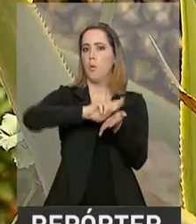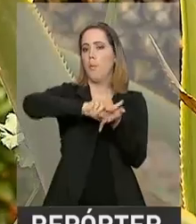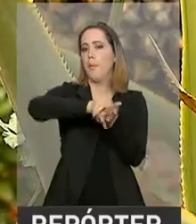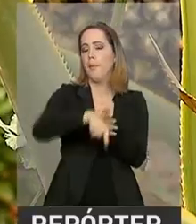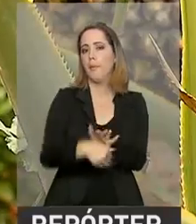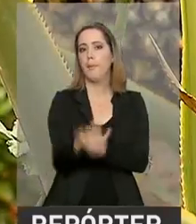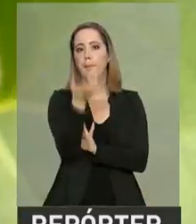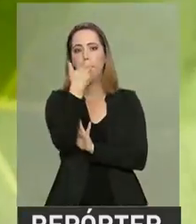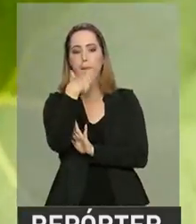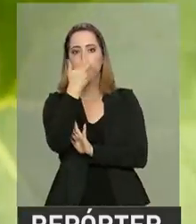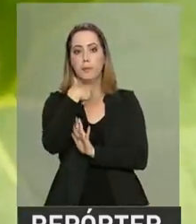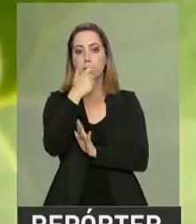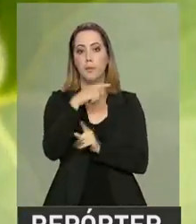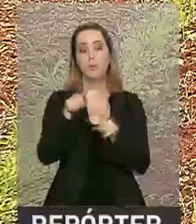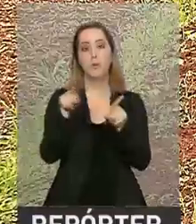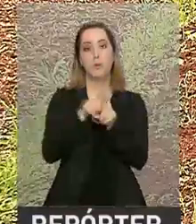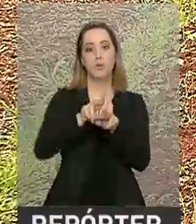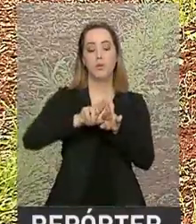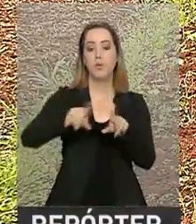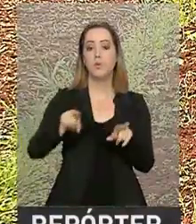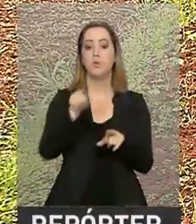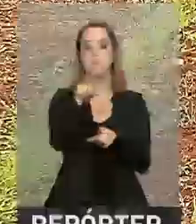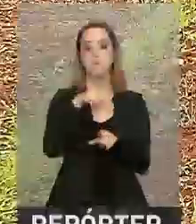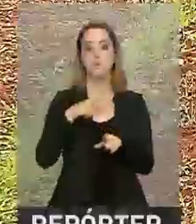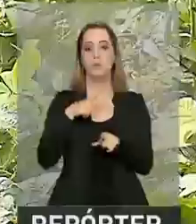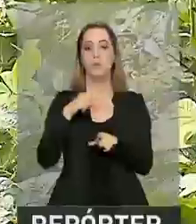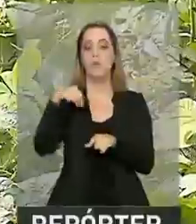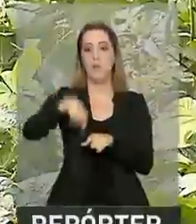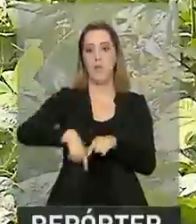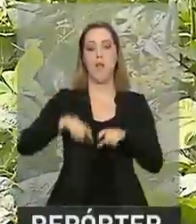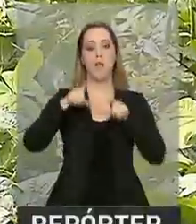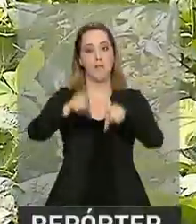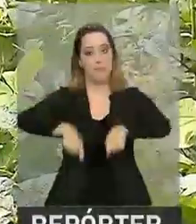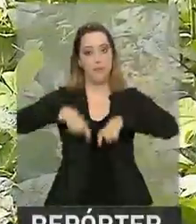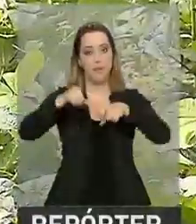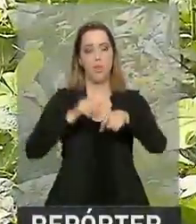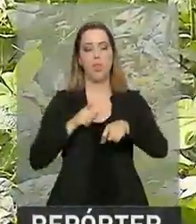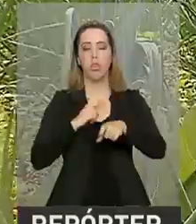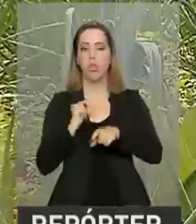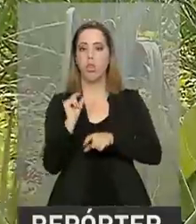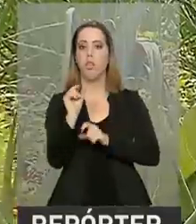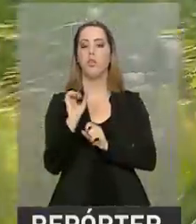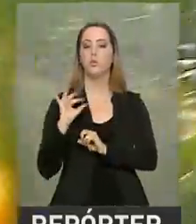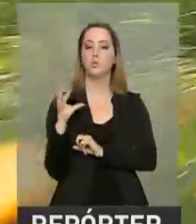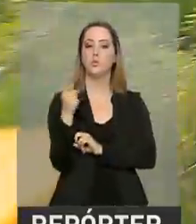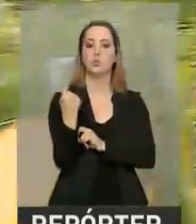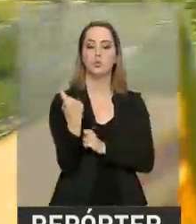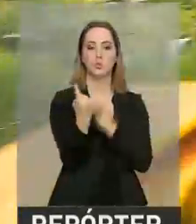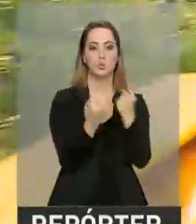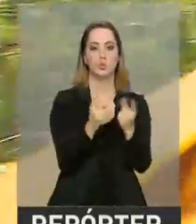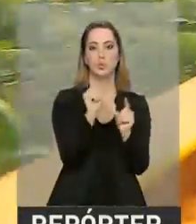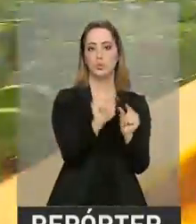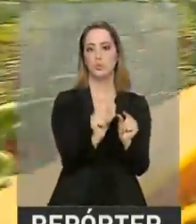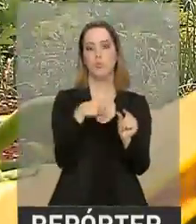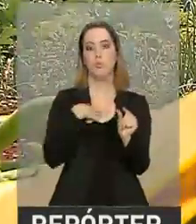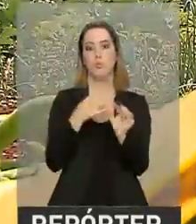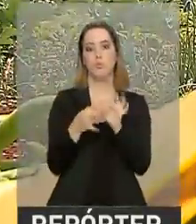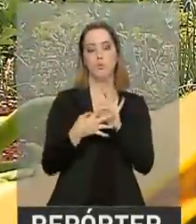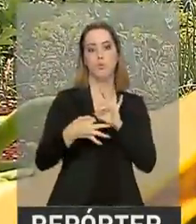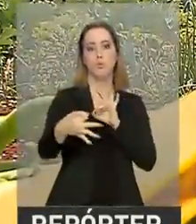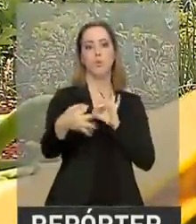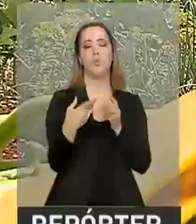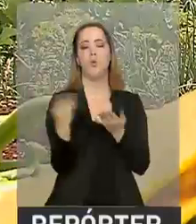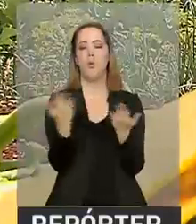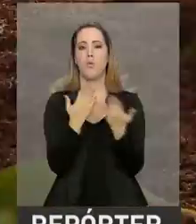mamão abacaxxi chuchu aqui na chácara da dona Marlene tem de tudo um pouco são dois hectares de terra que equivale a